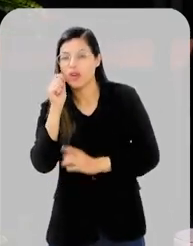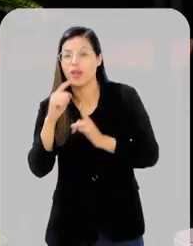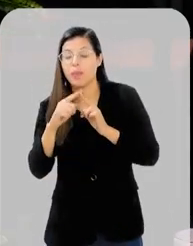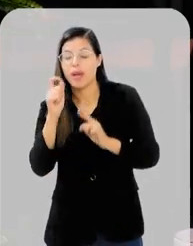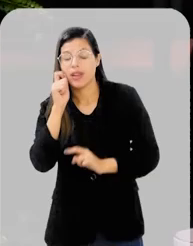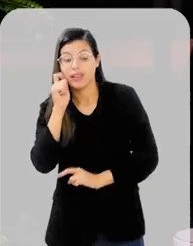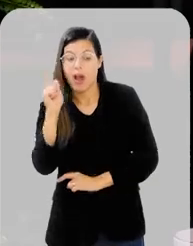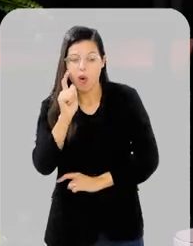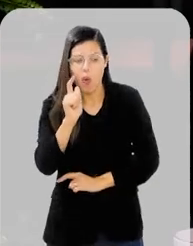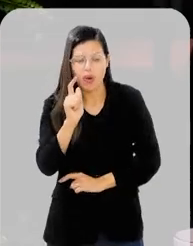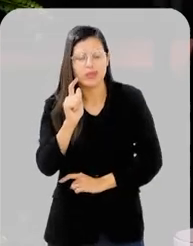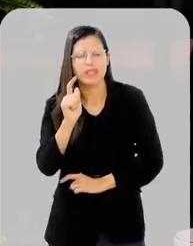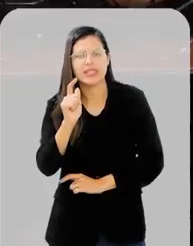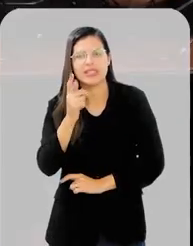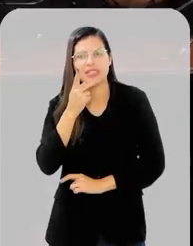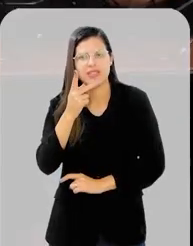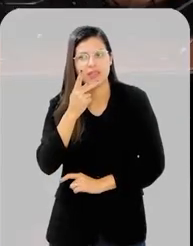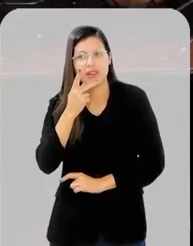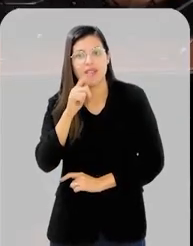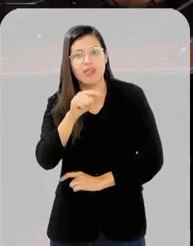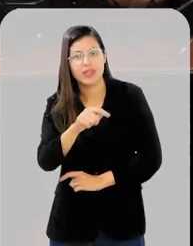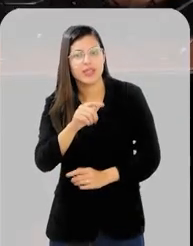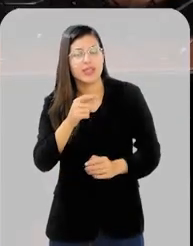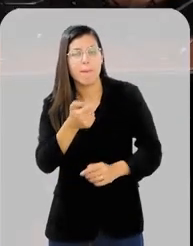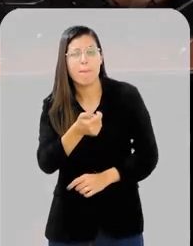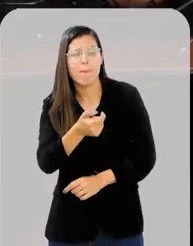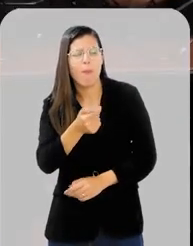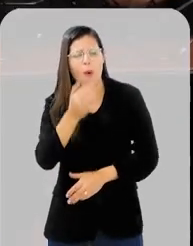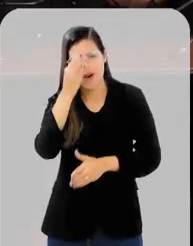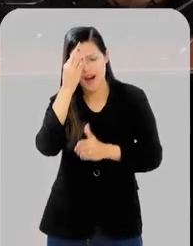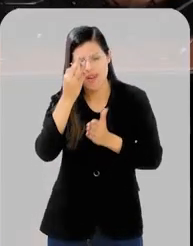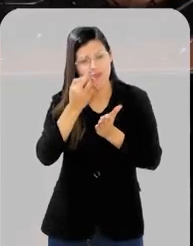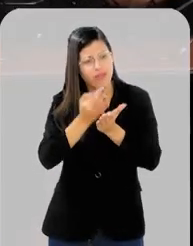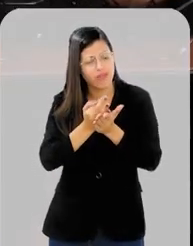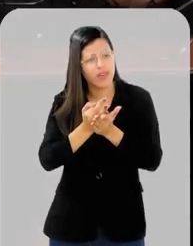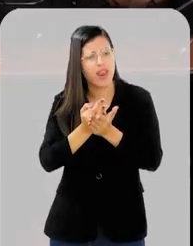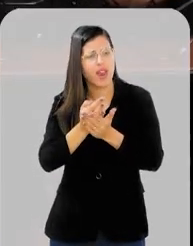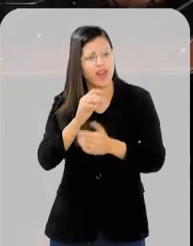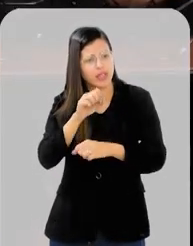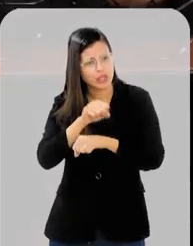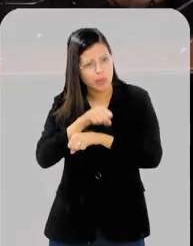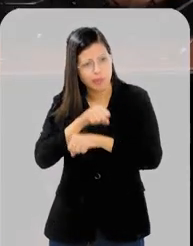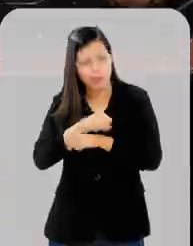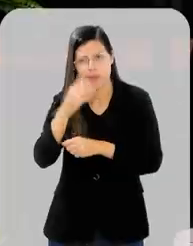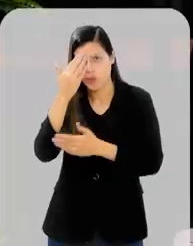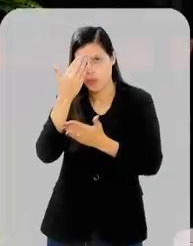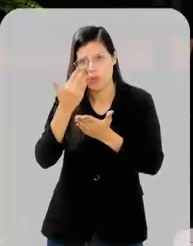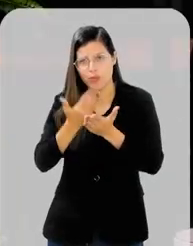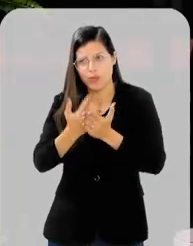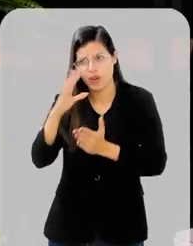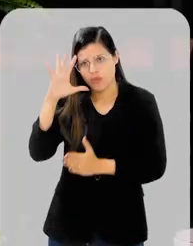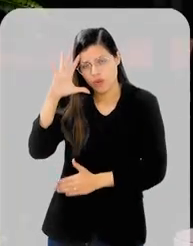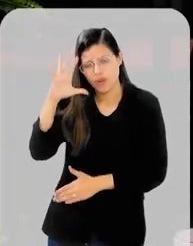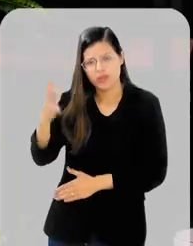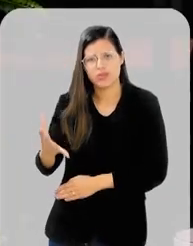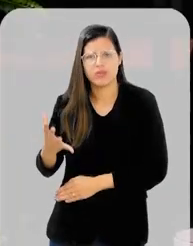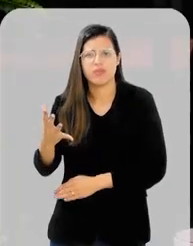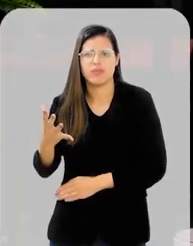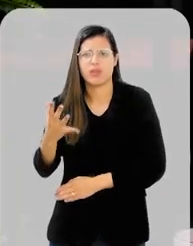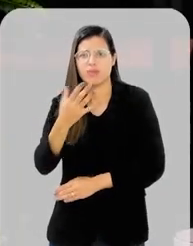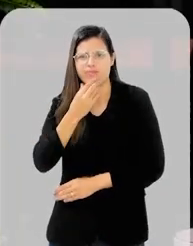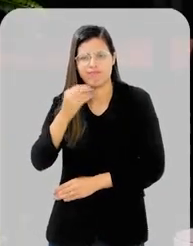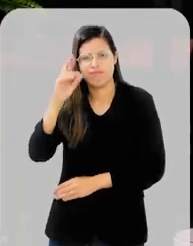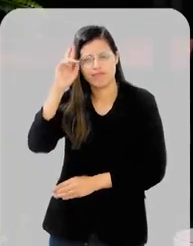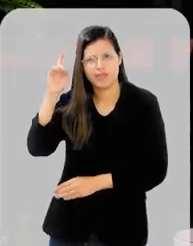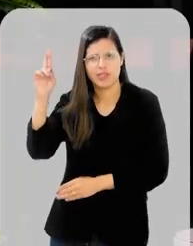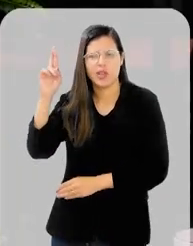acordar e vai olhar para você e falar assim homem de pouca fé Por que que você não não espera que eu vou resolver que eu sou o senhor que é baixa